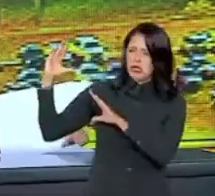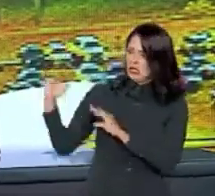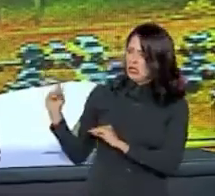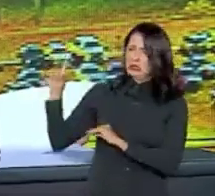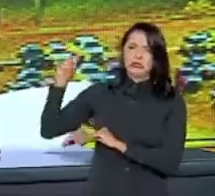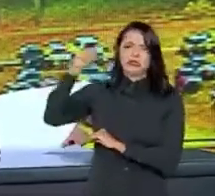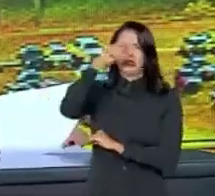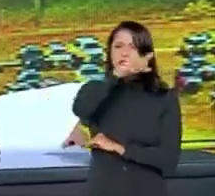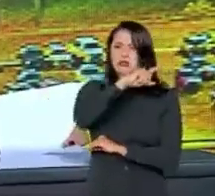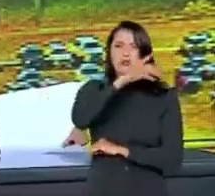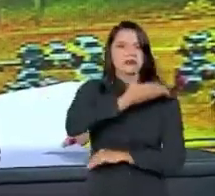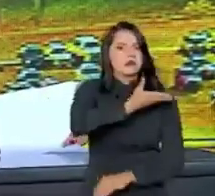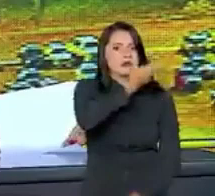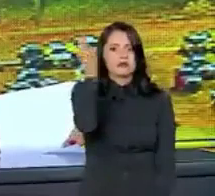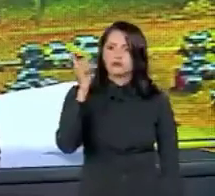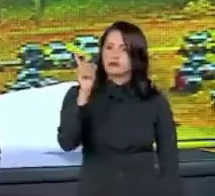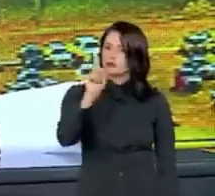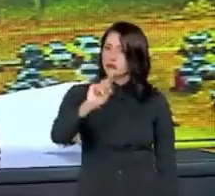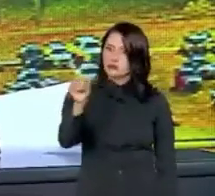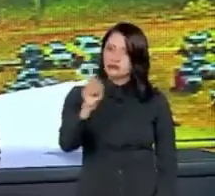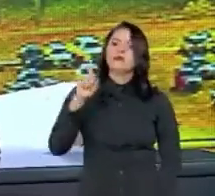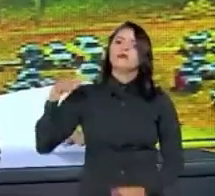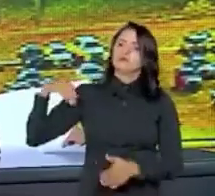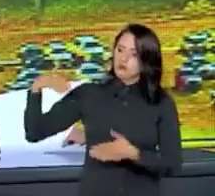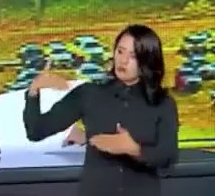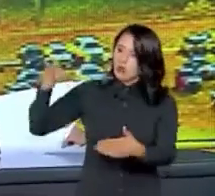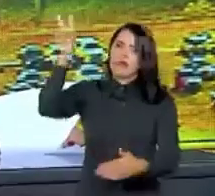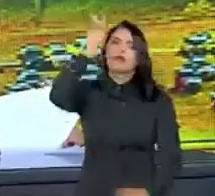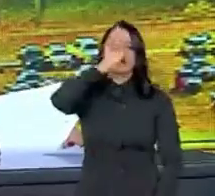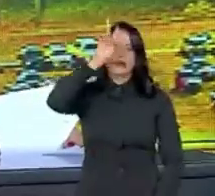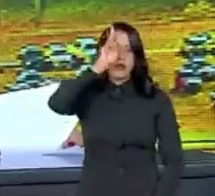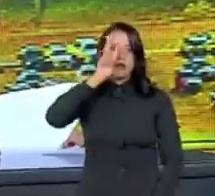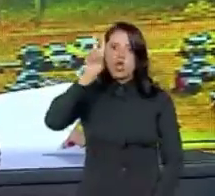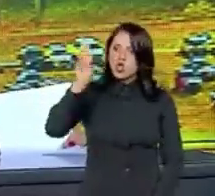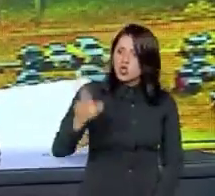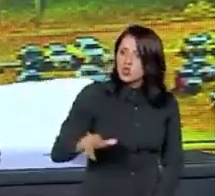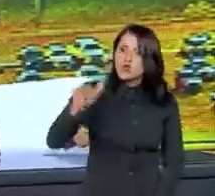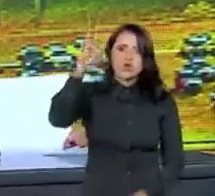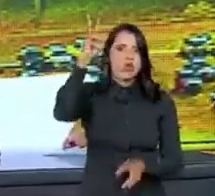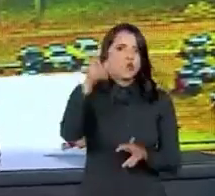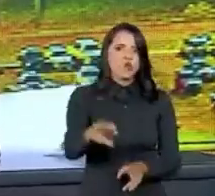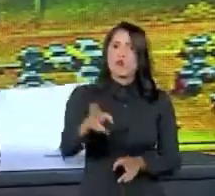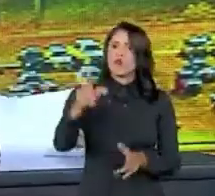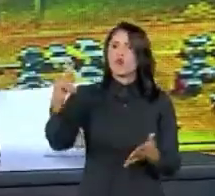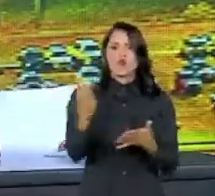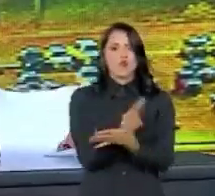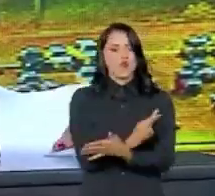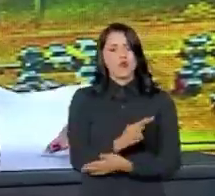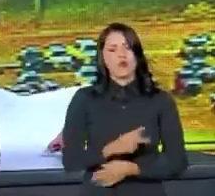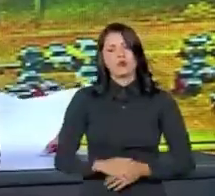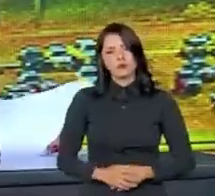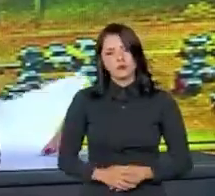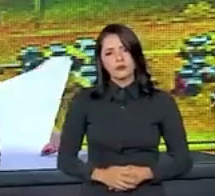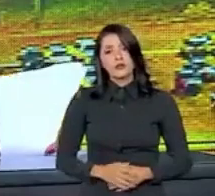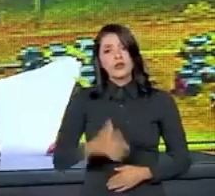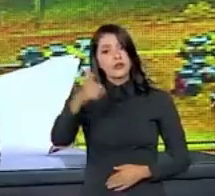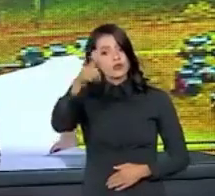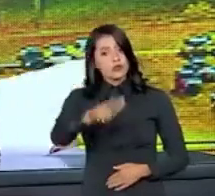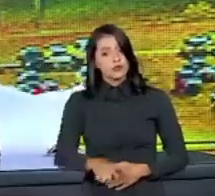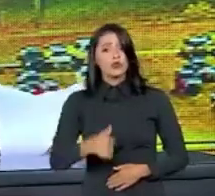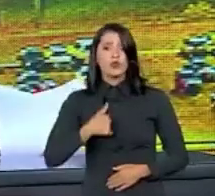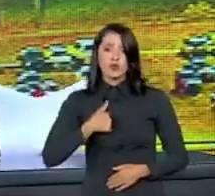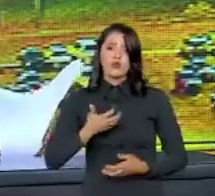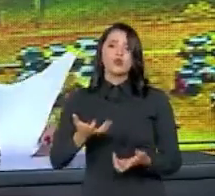não seja esquecido e para que nunca mais aconteça. Quero mais uma vez